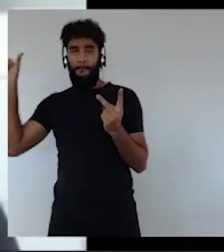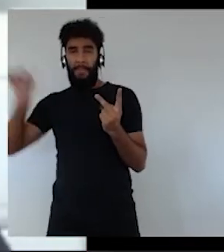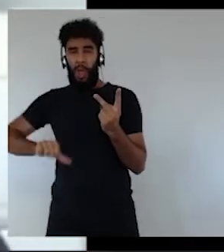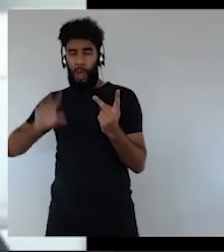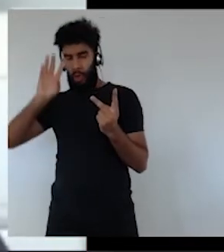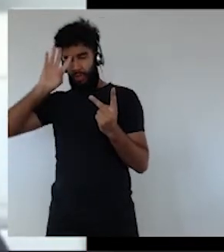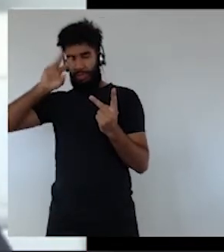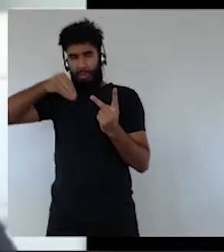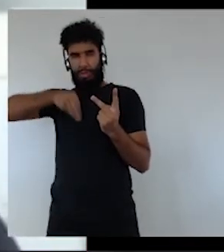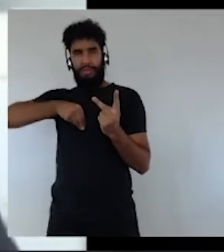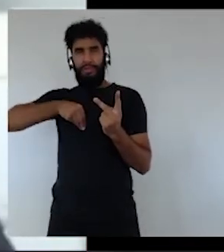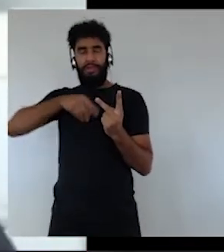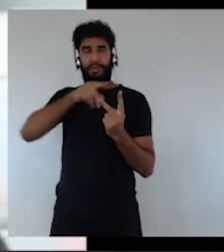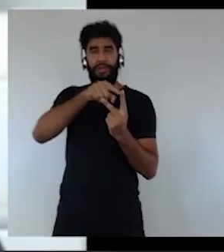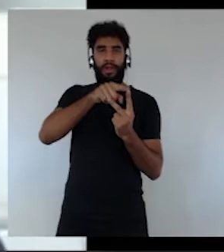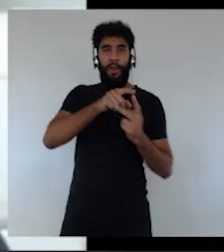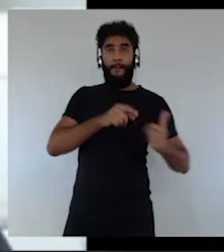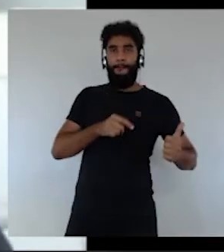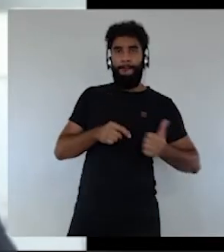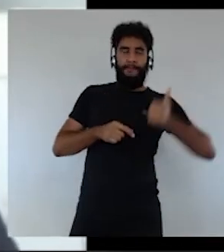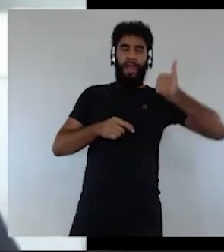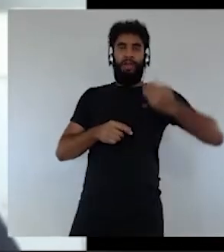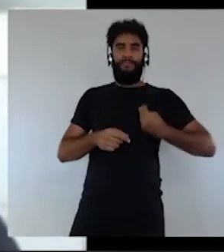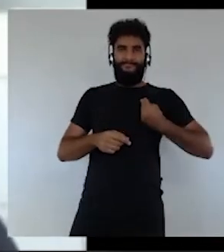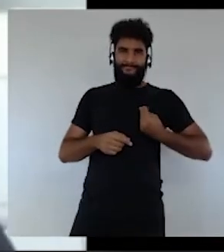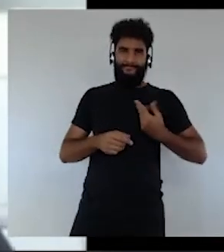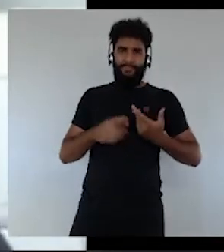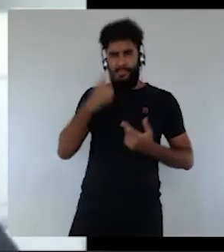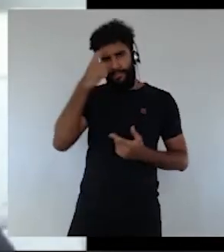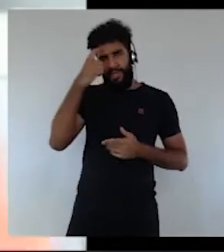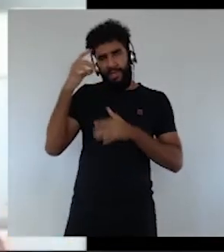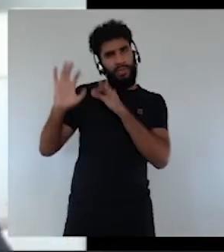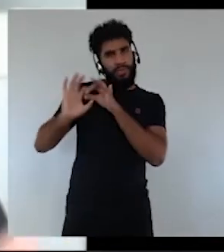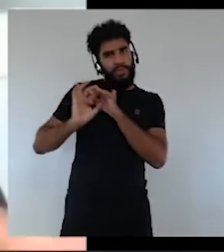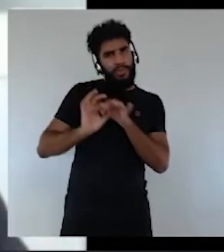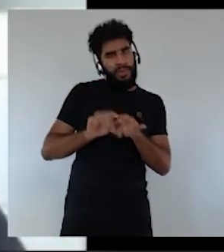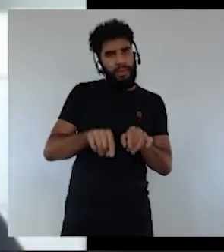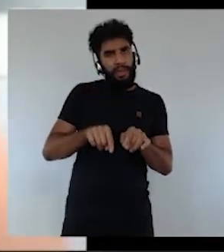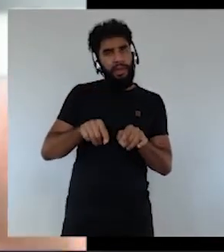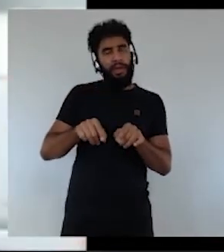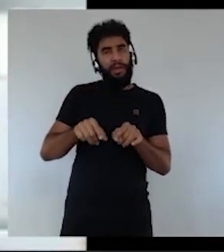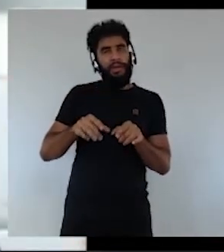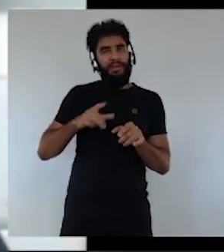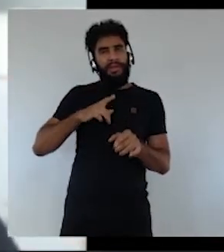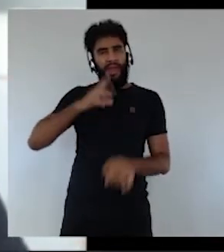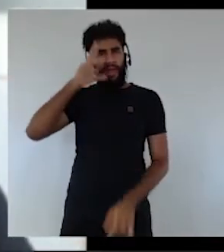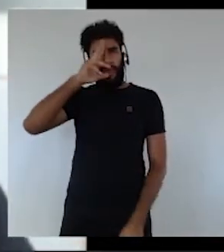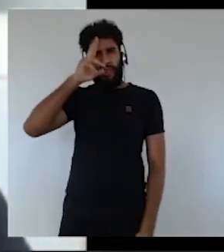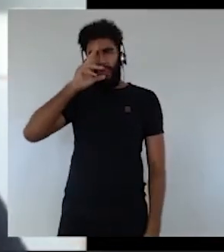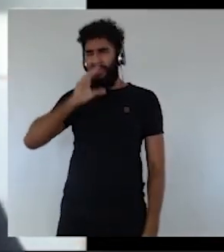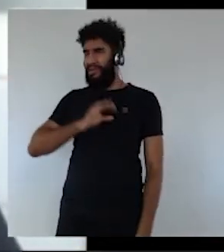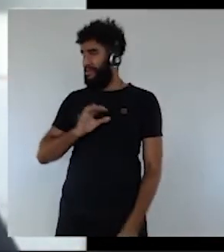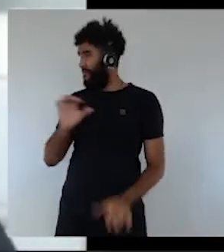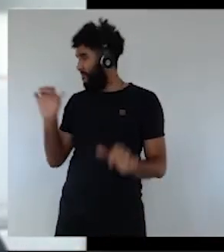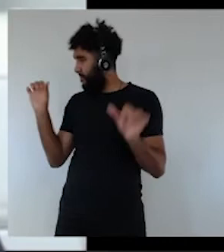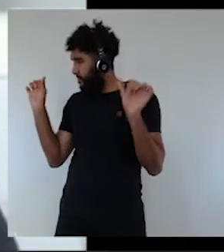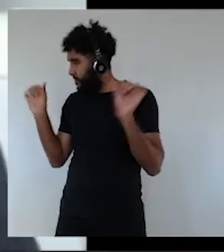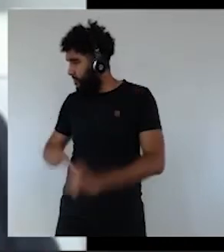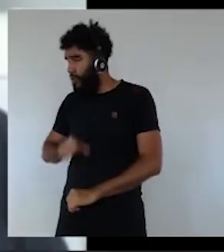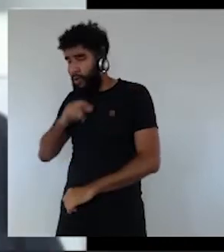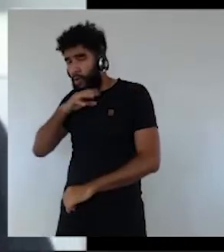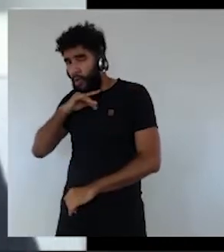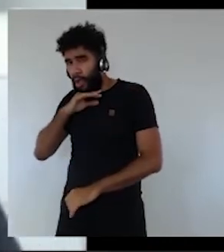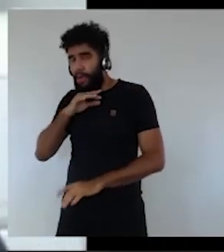alguns exemplos que aconteceram no contexto dessa pandemia, de histórias de horror. Eu